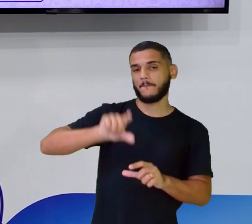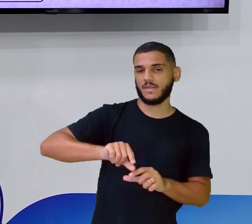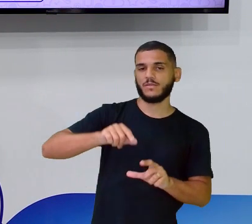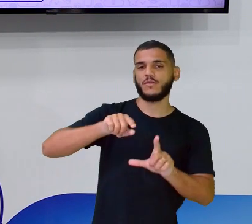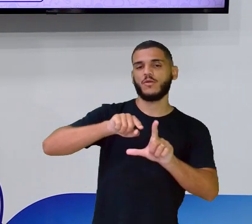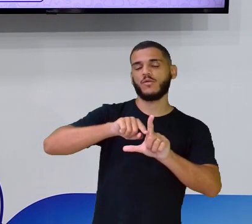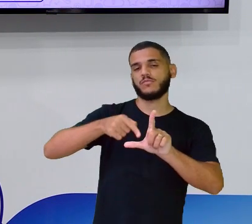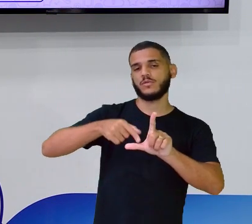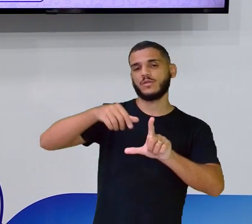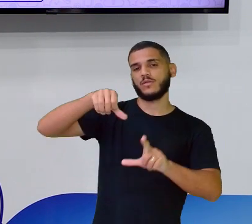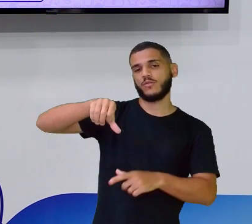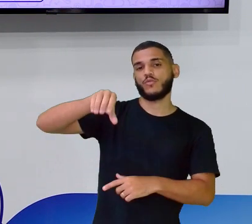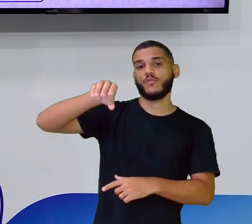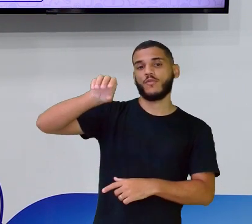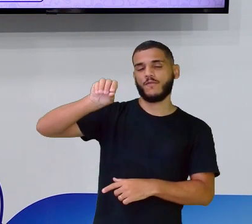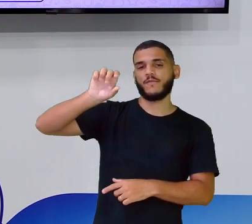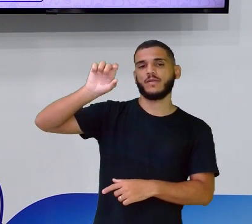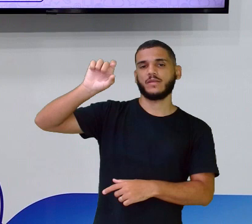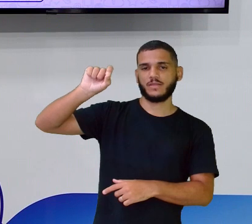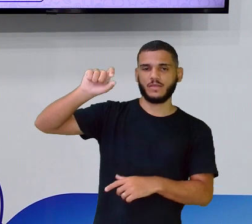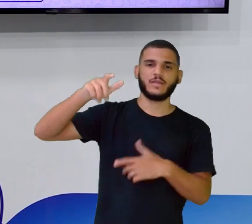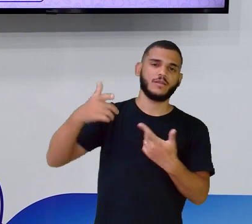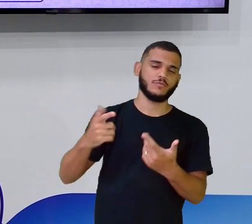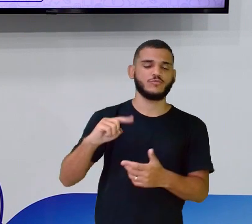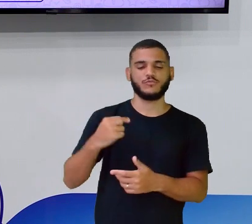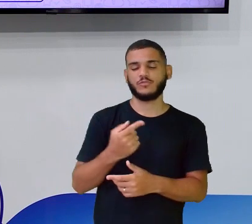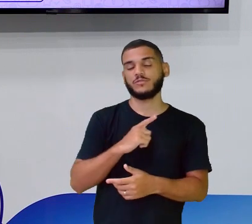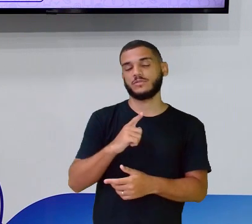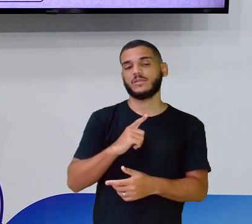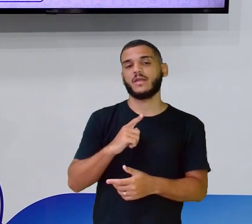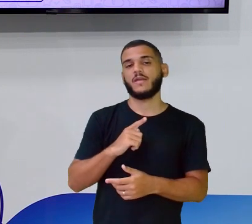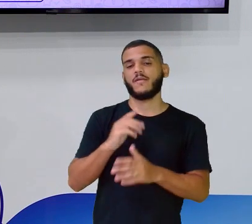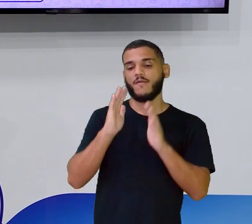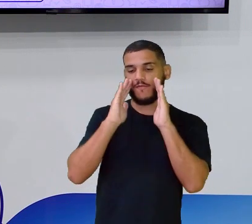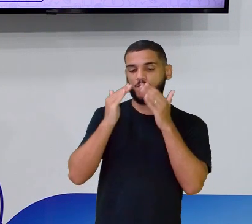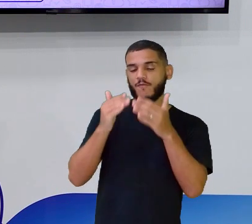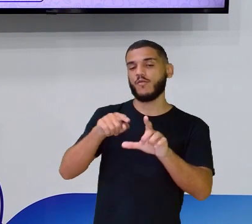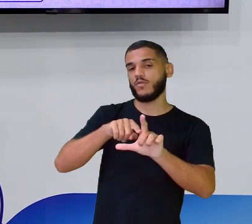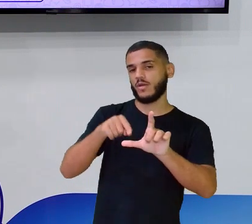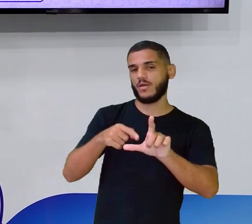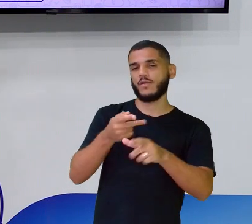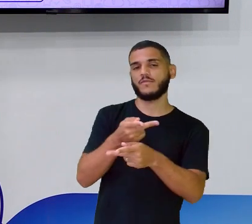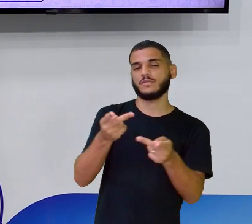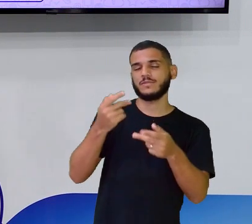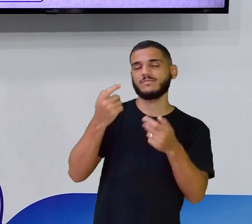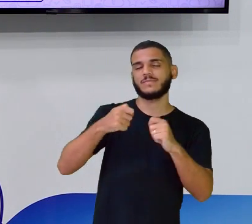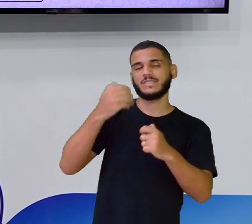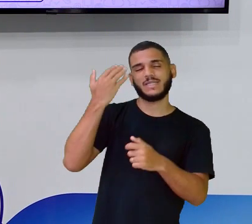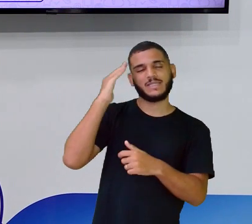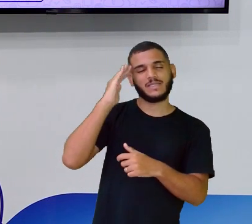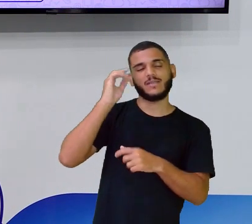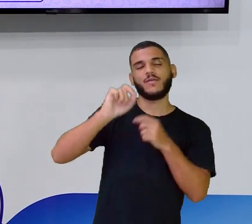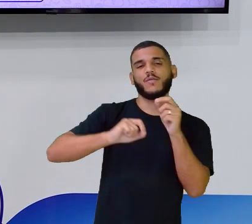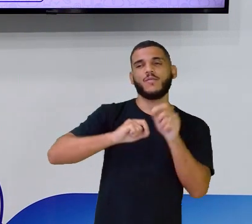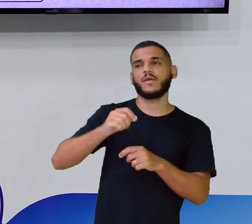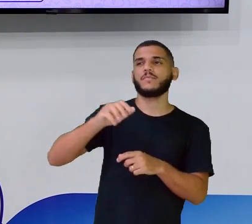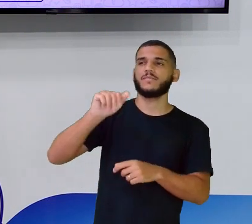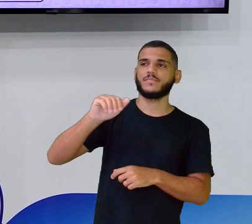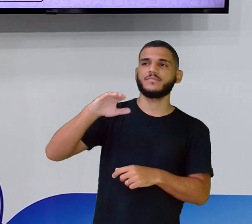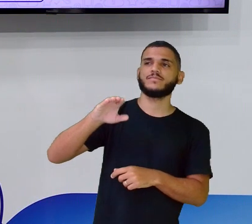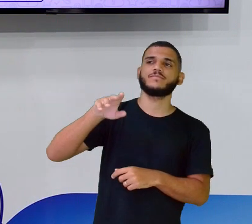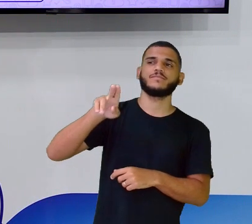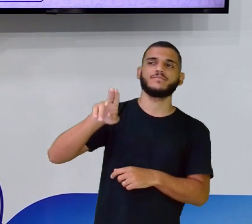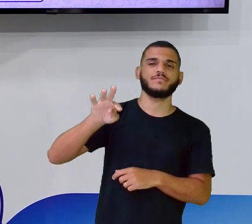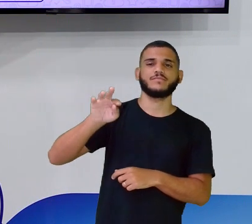a gente ainda vai trazer uma aula de ângulos aí. Por enquanto, você só precisa entender que o acutângulo ele é formado